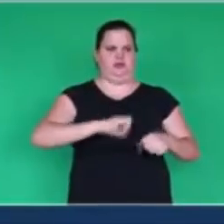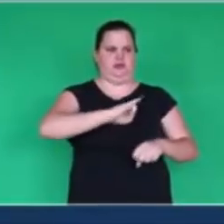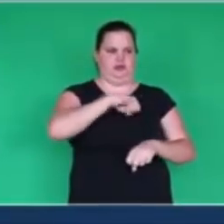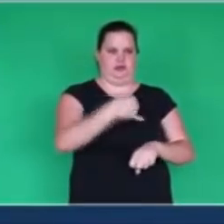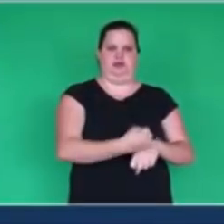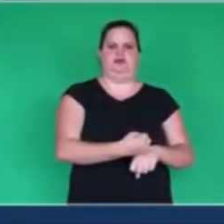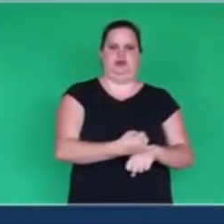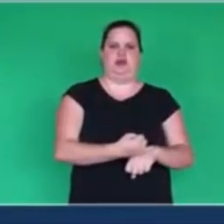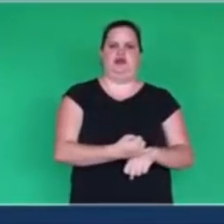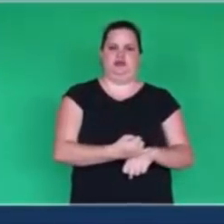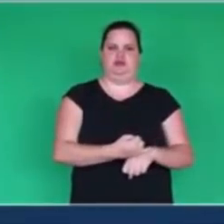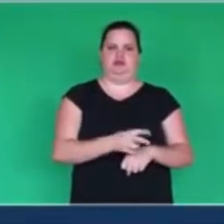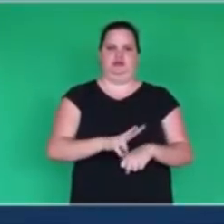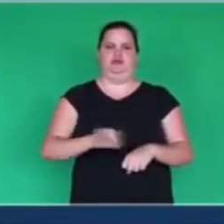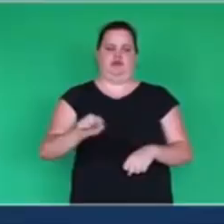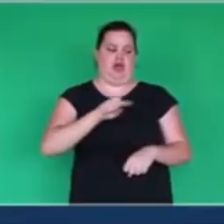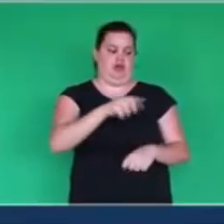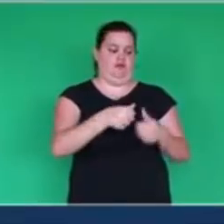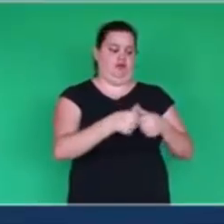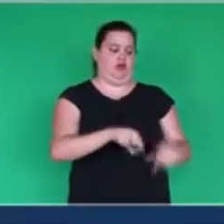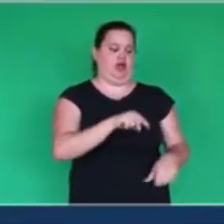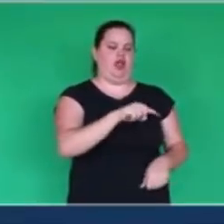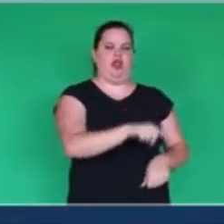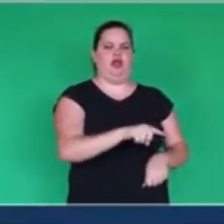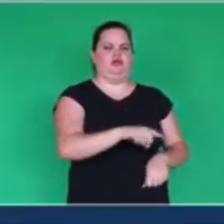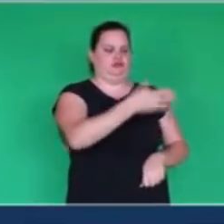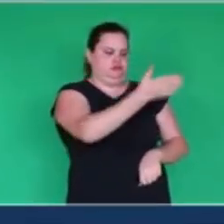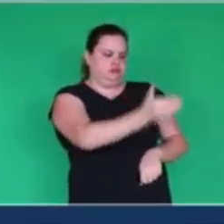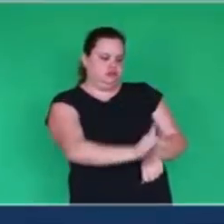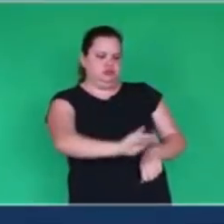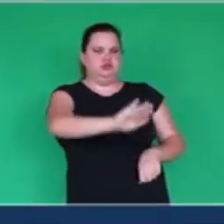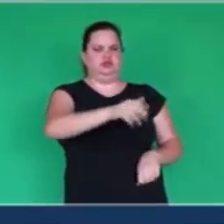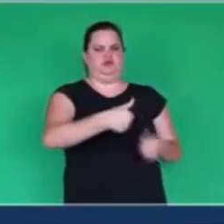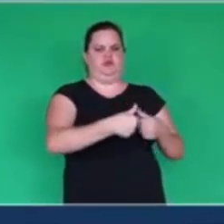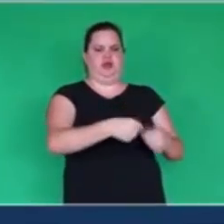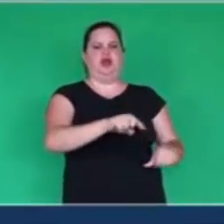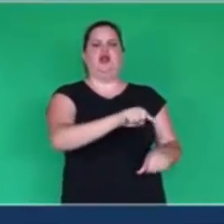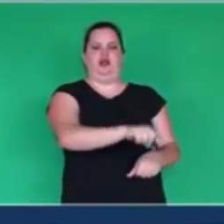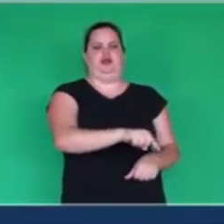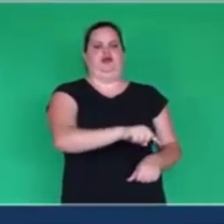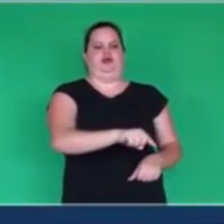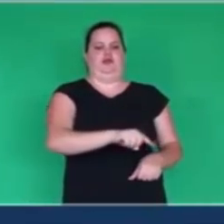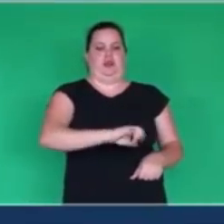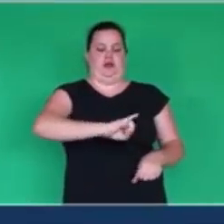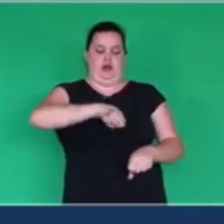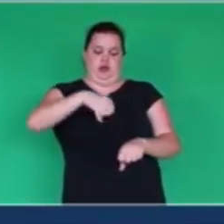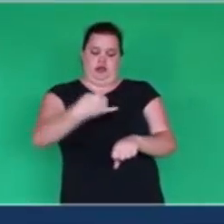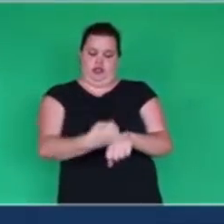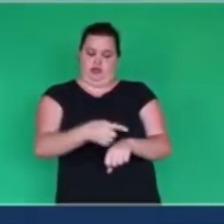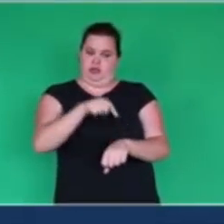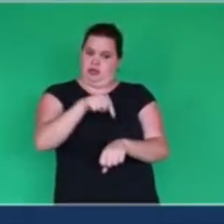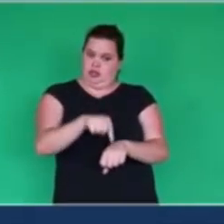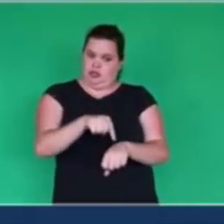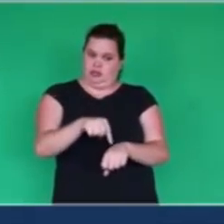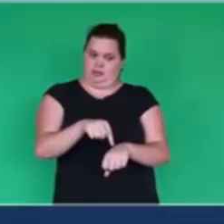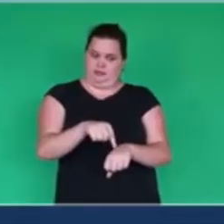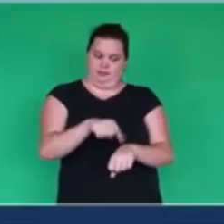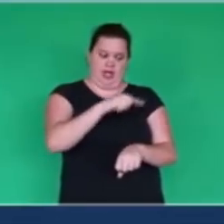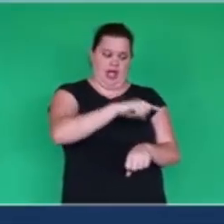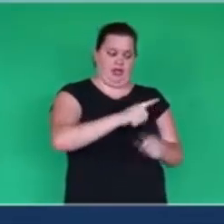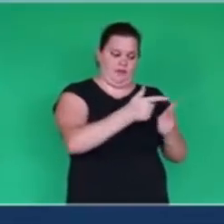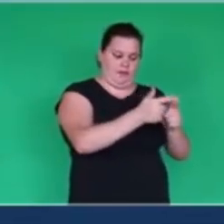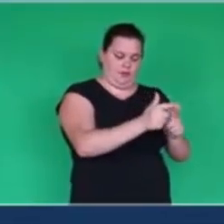contra Jerusalém, elas vão se colocar aqui. Jerusalém está aqui. Aqui está o vale de